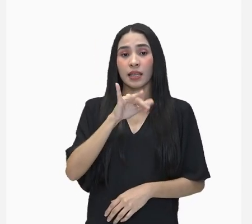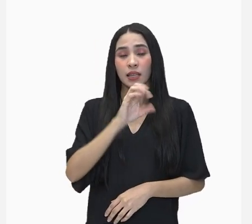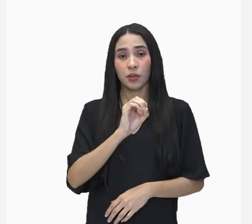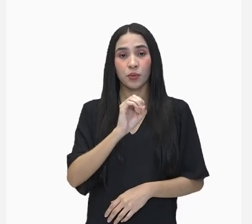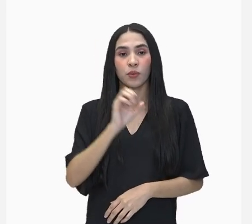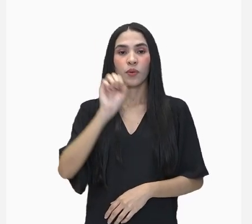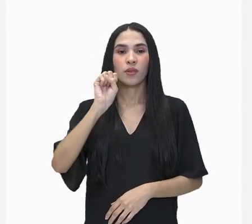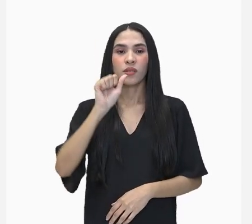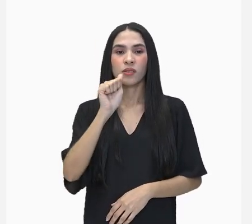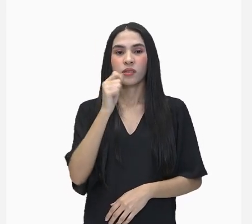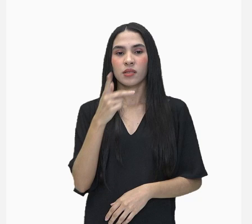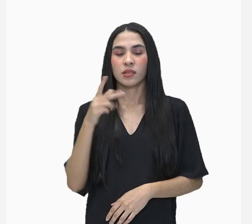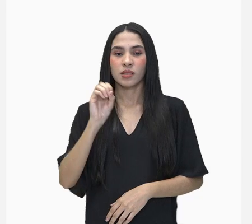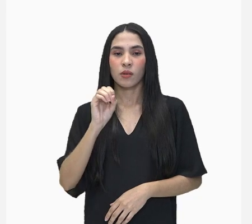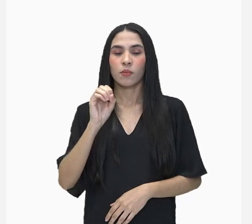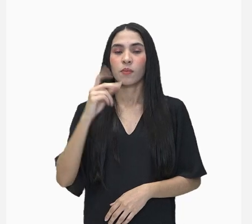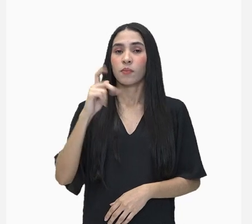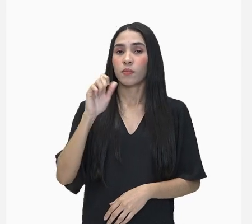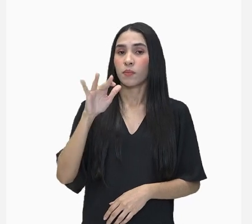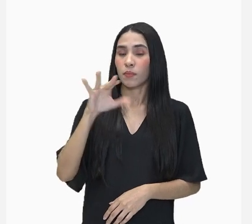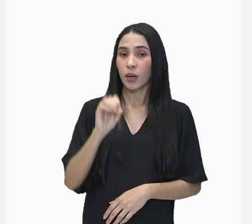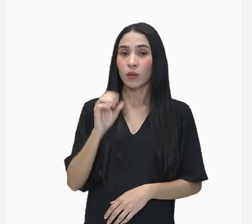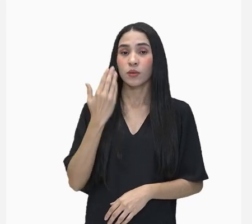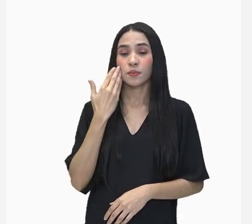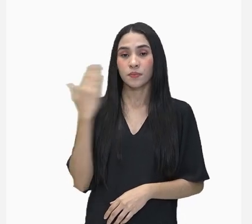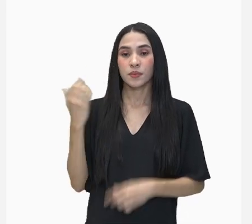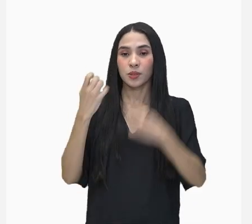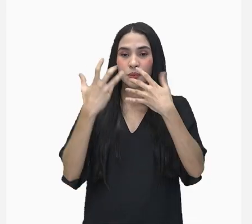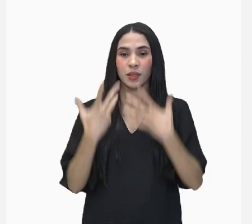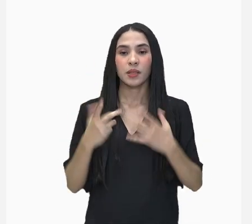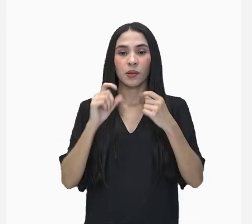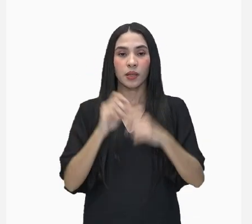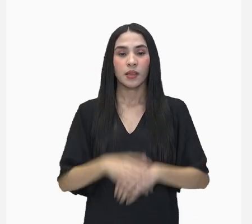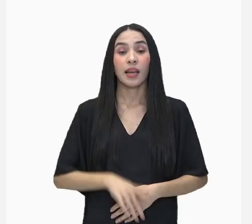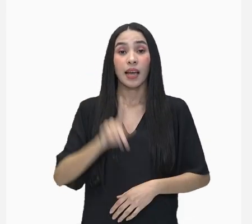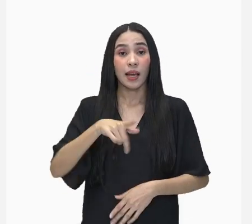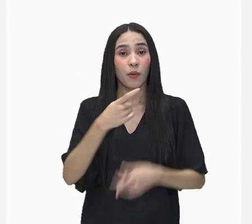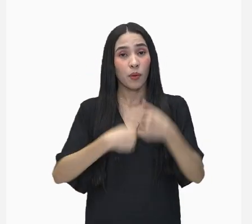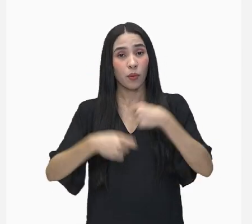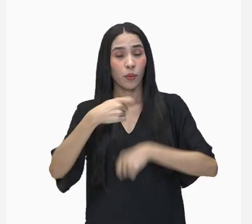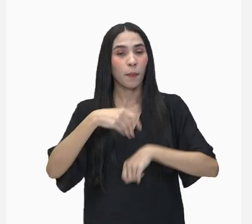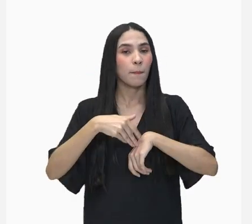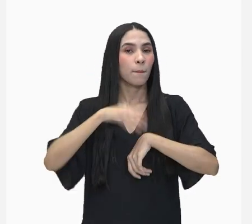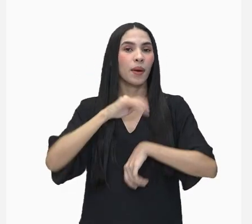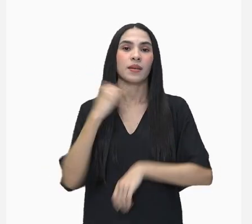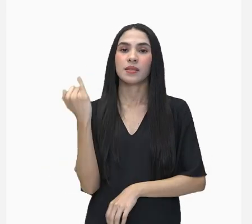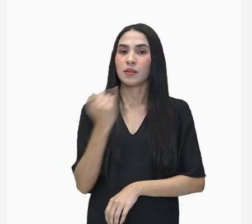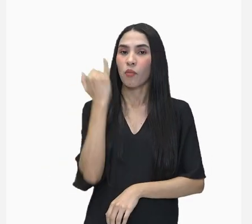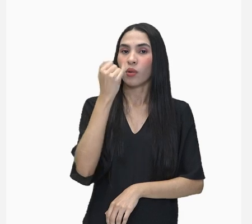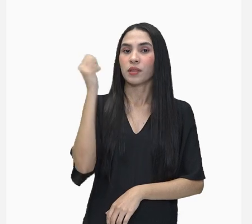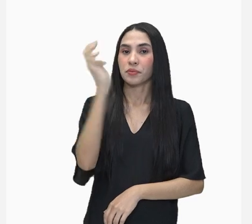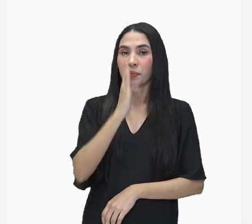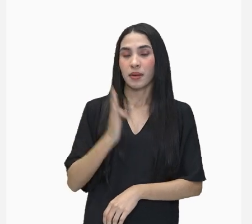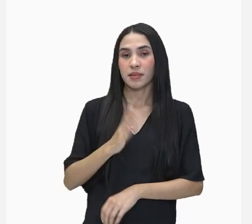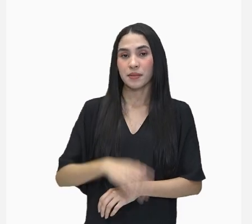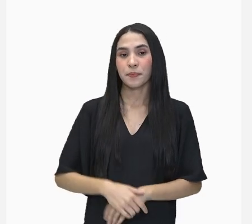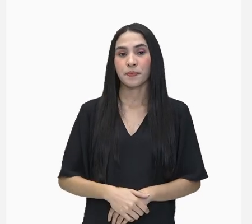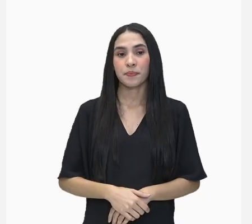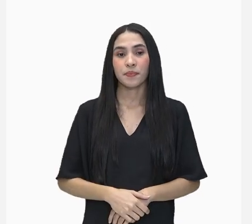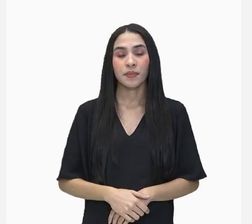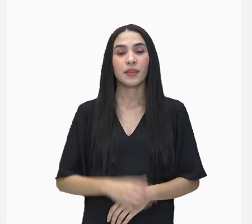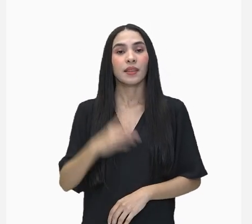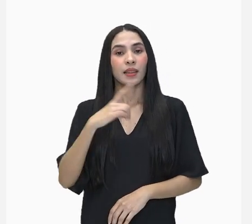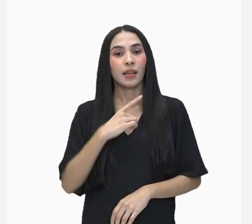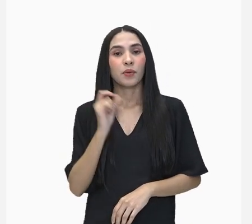onde essa megalópole brasileira ela é o eixo econômico mais importante do Brasil, né?